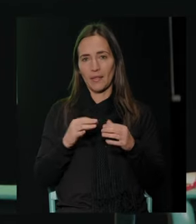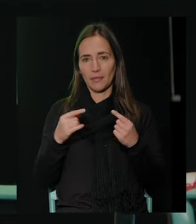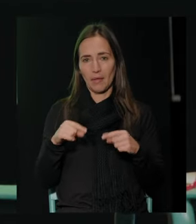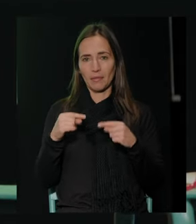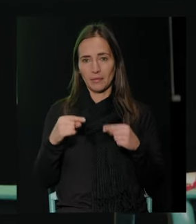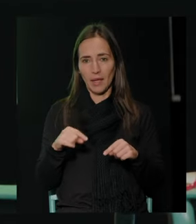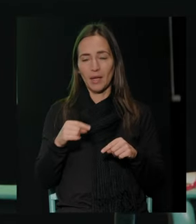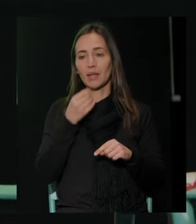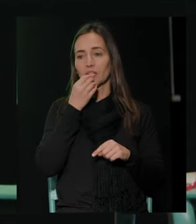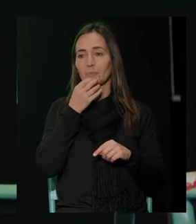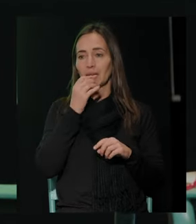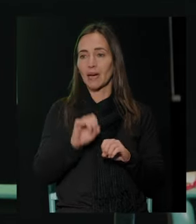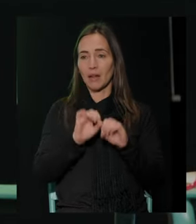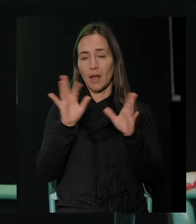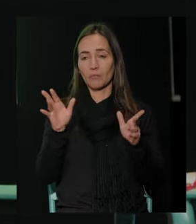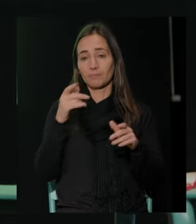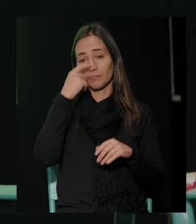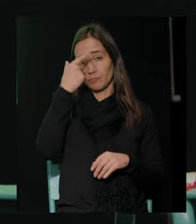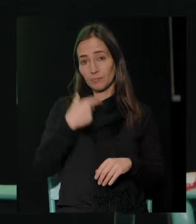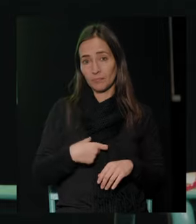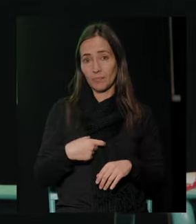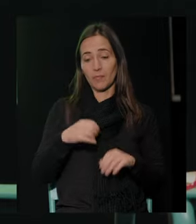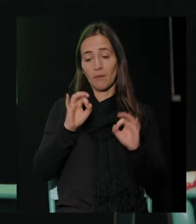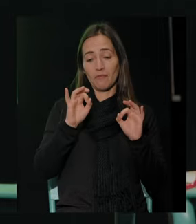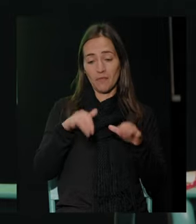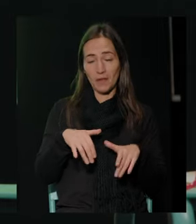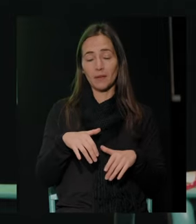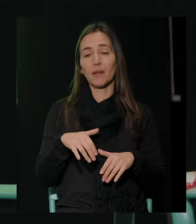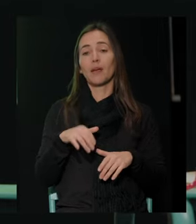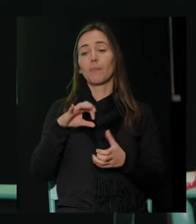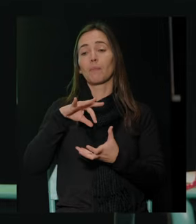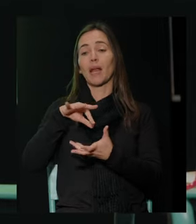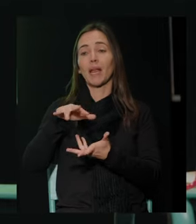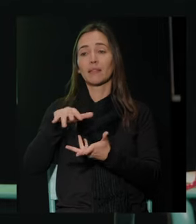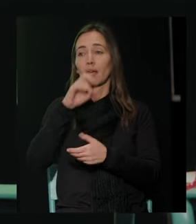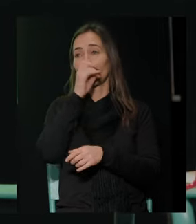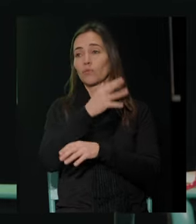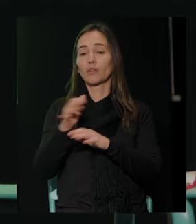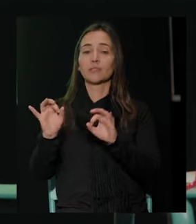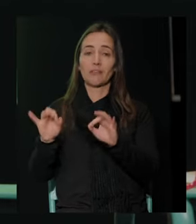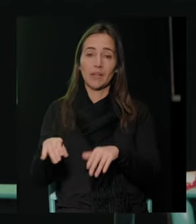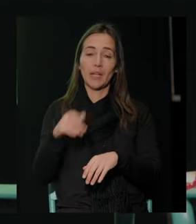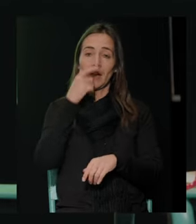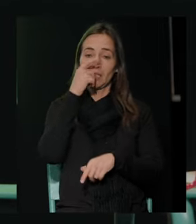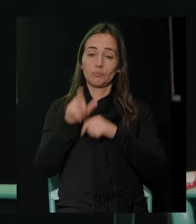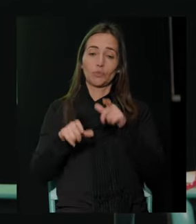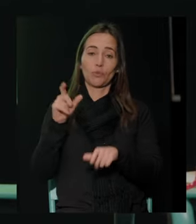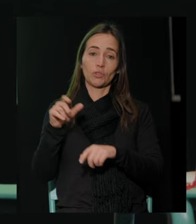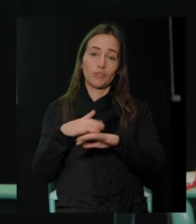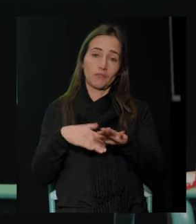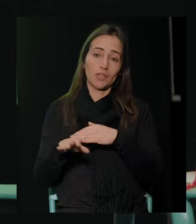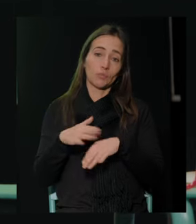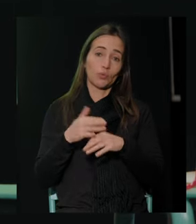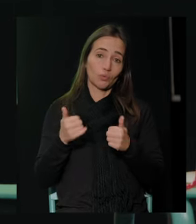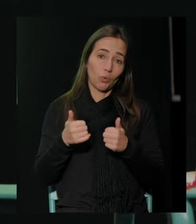e simplificando um pouco, a finitude humana e a finitude planetária ou natural. Aquilo que o ser humano tem feito, e por boas